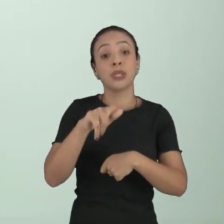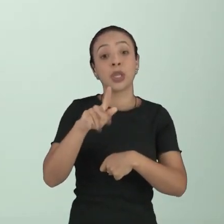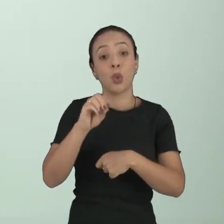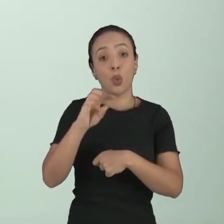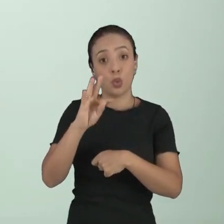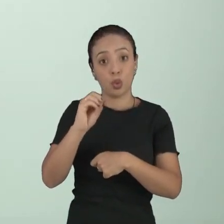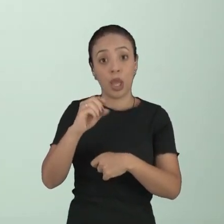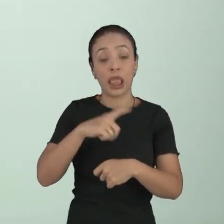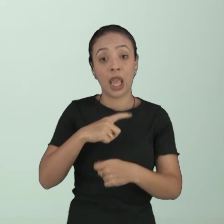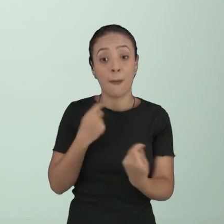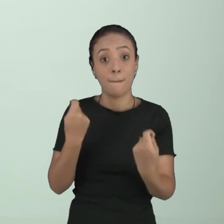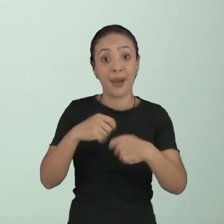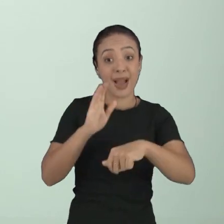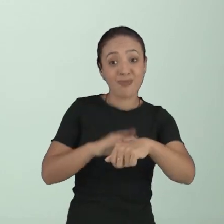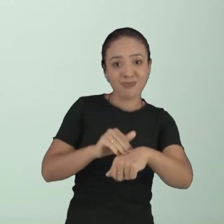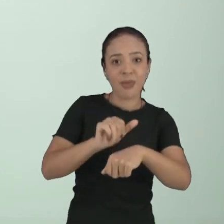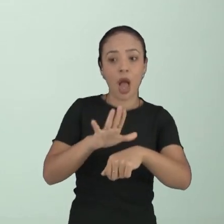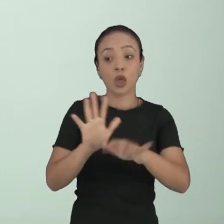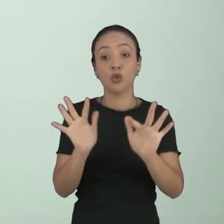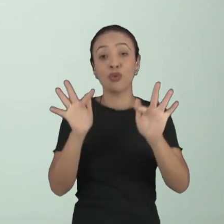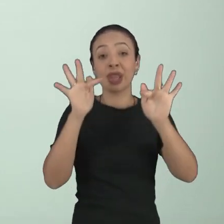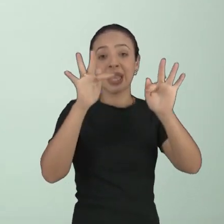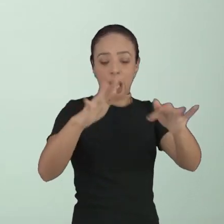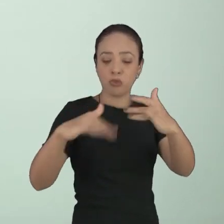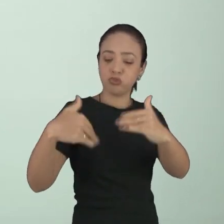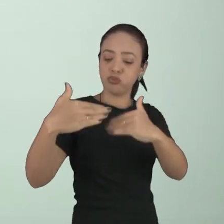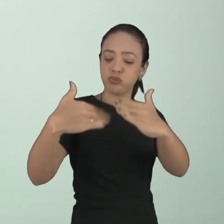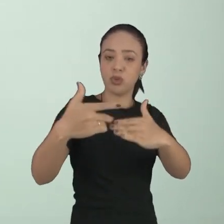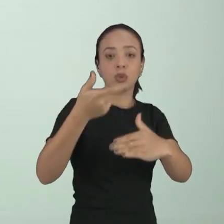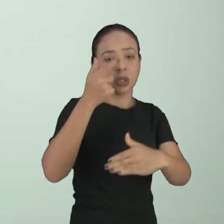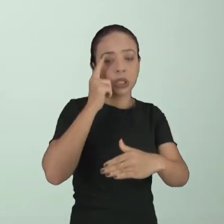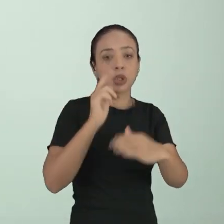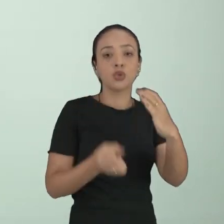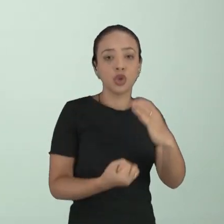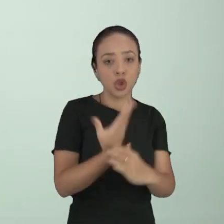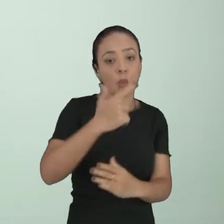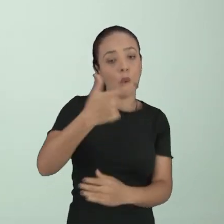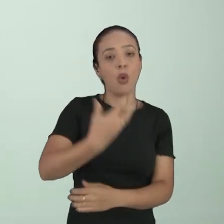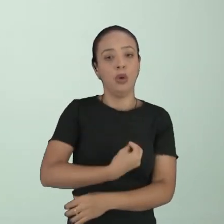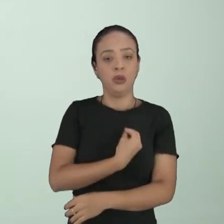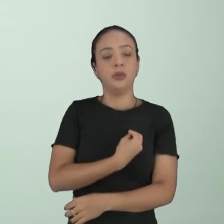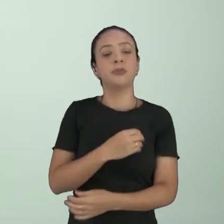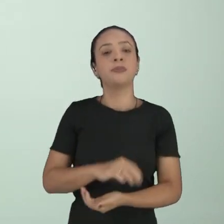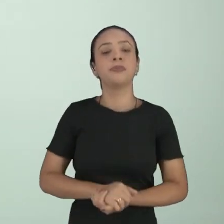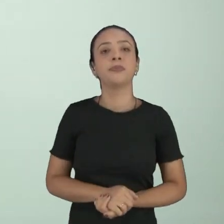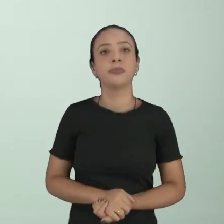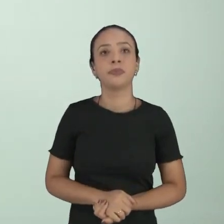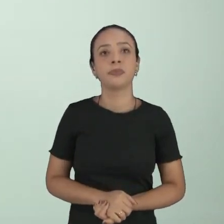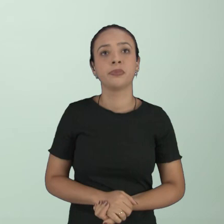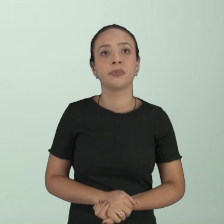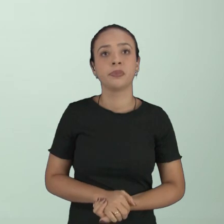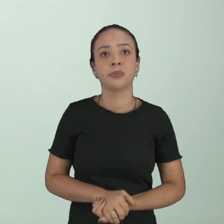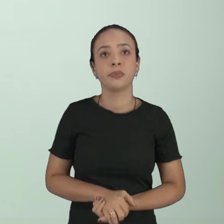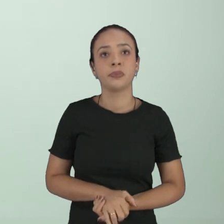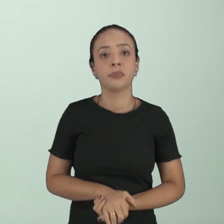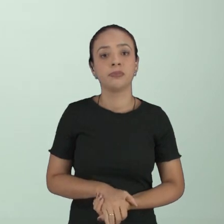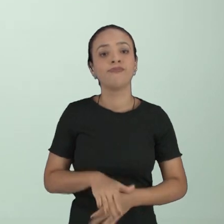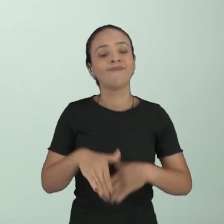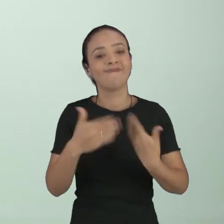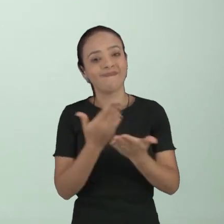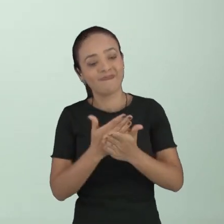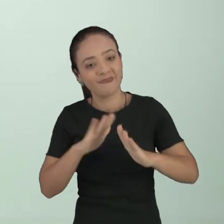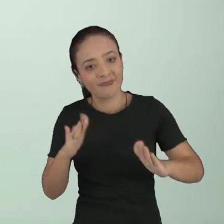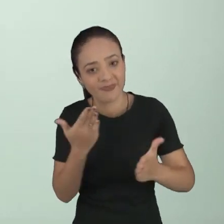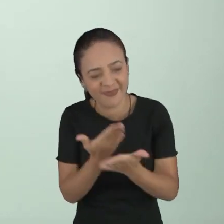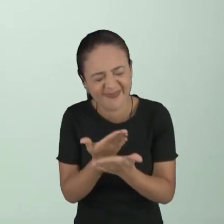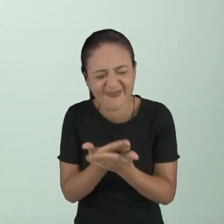mais chances de lá no final do período de desenvolvimento formar um novo indivíduo, tá bom? Bem simples, tá? Ficamos